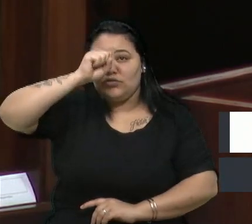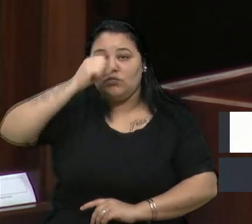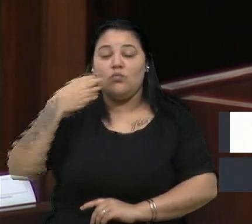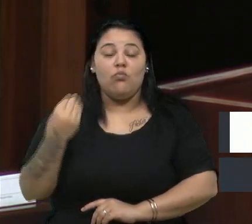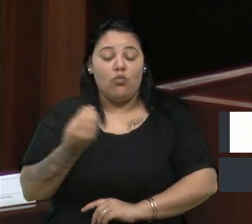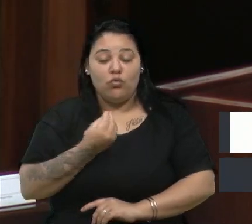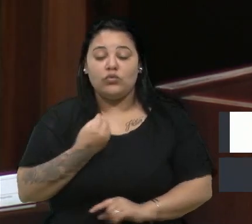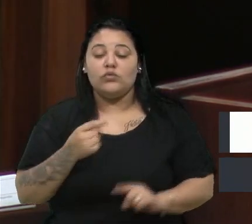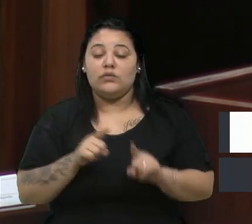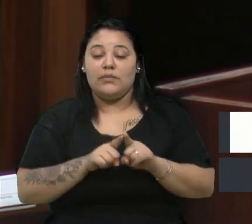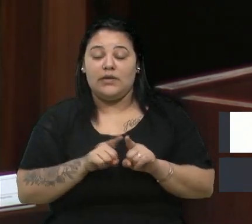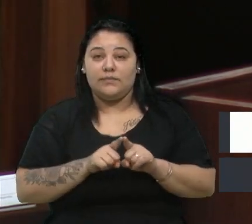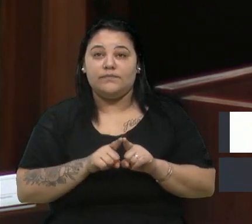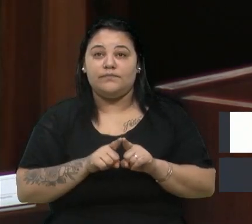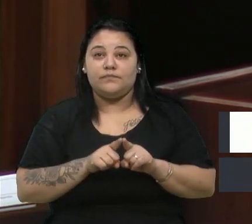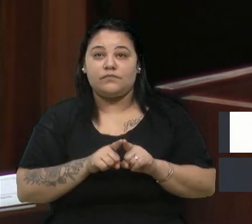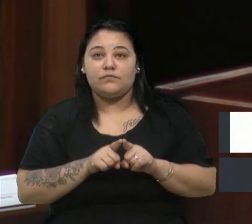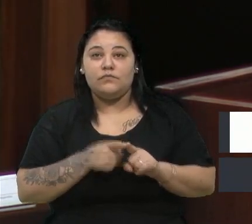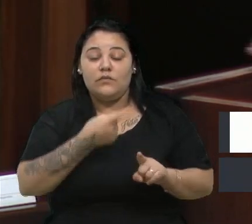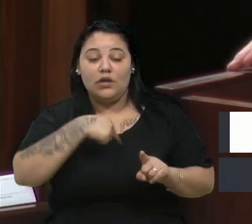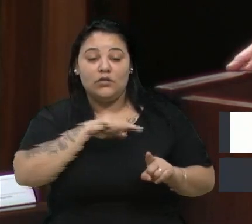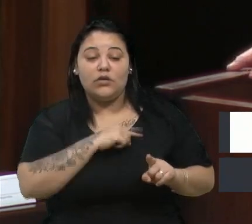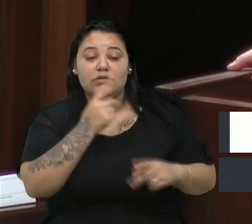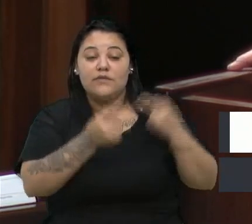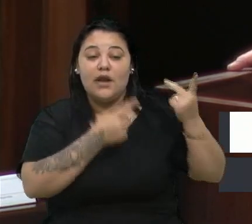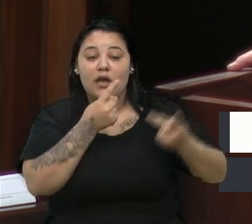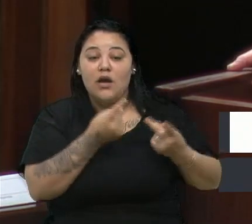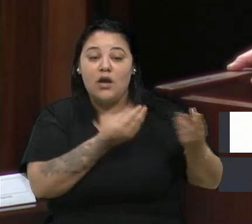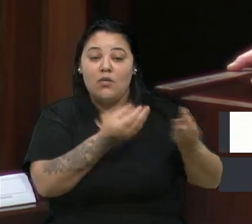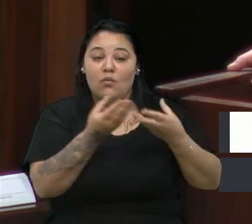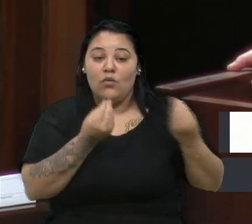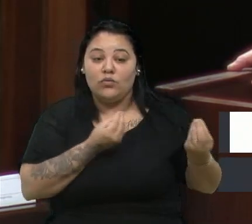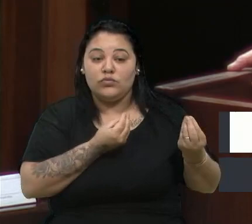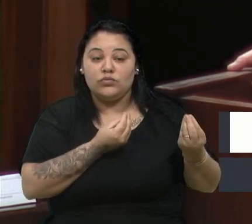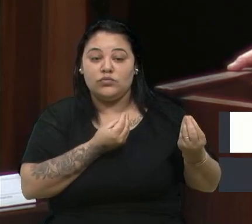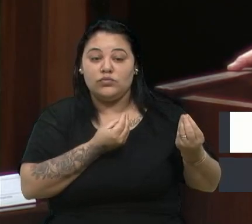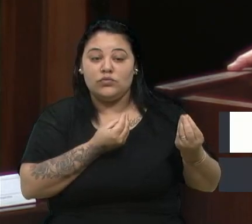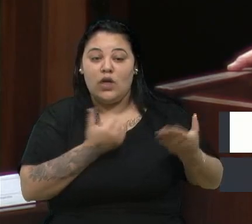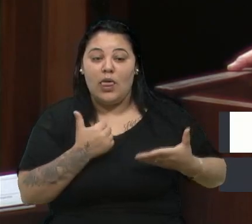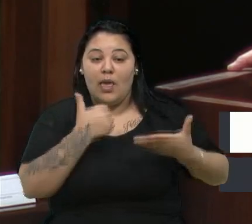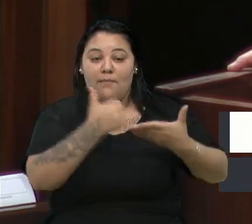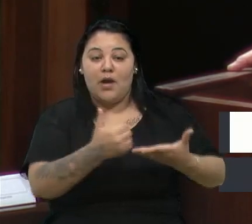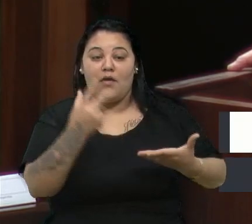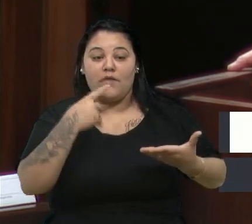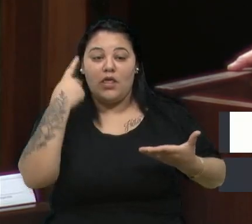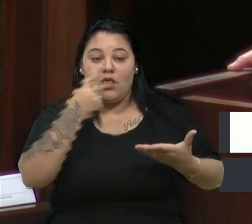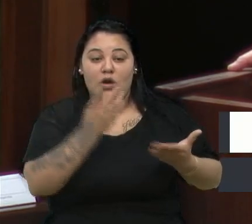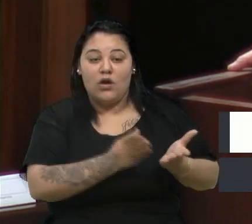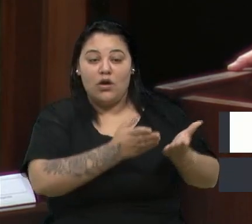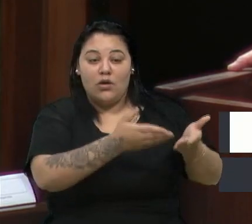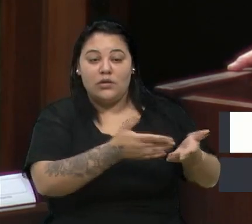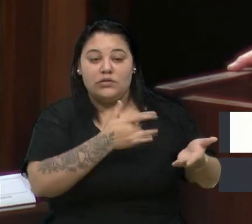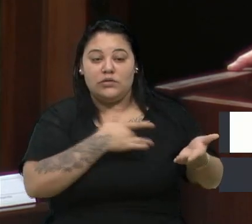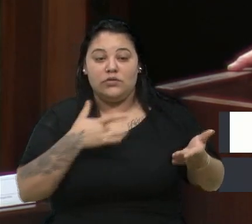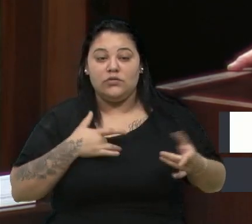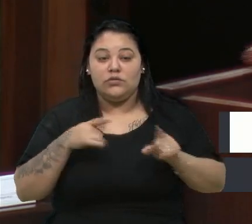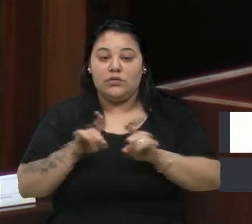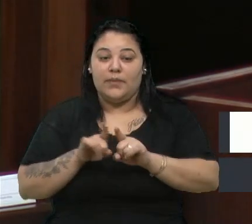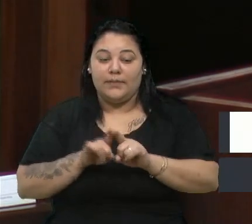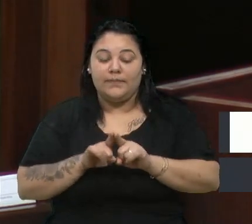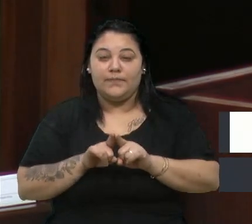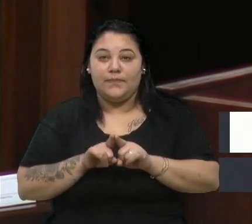gente se manifestou dando apoio como vereador, como comissão de saúde,